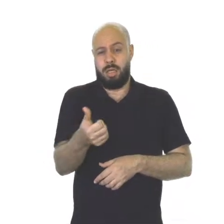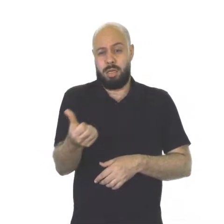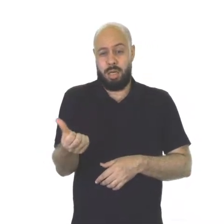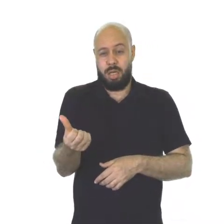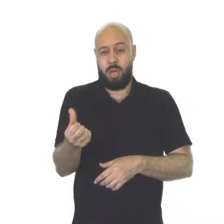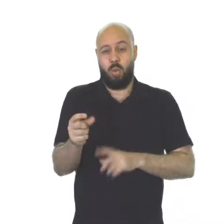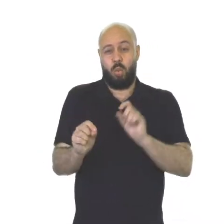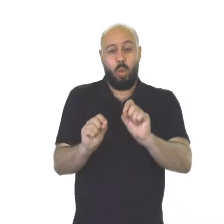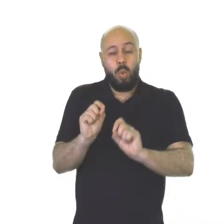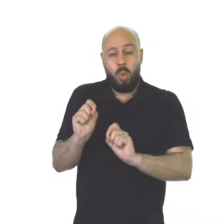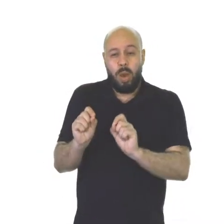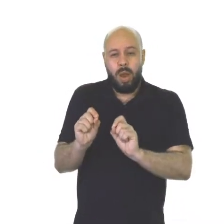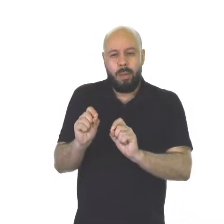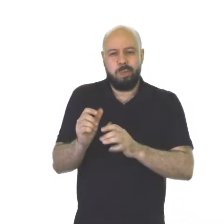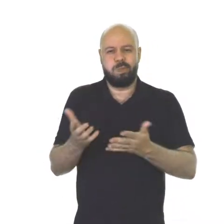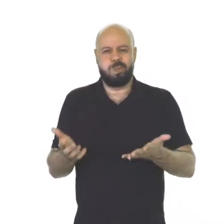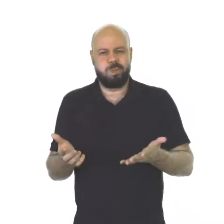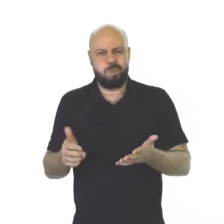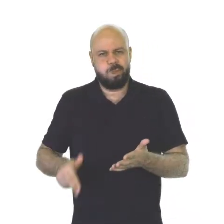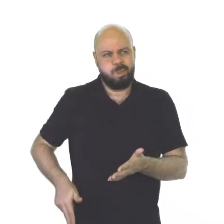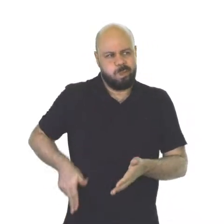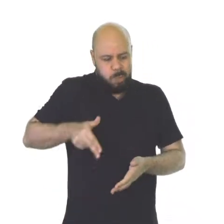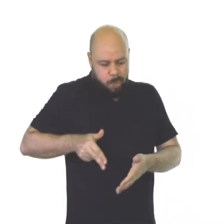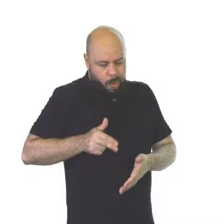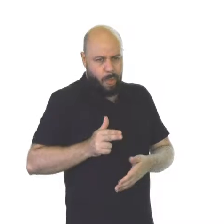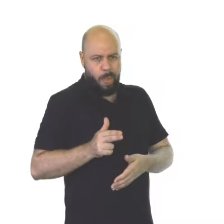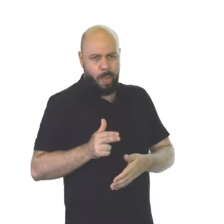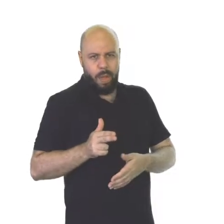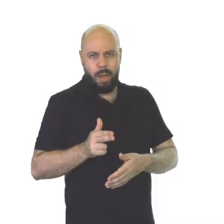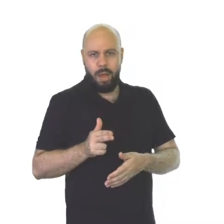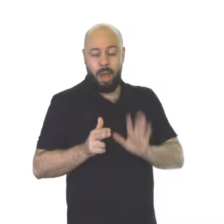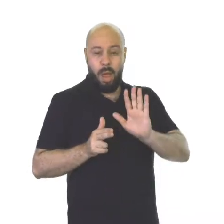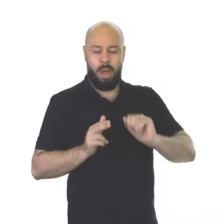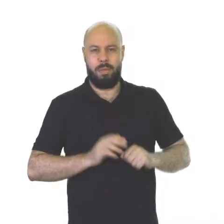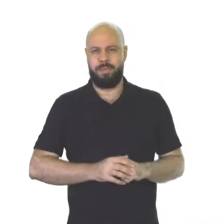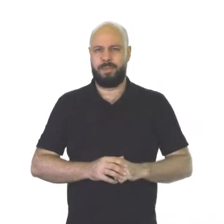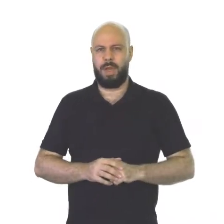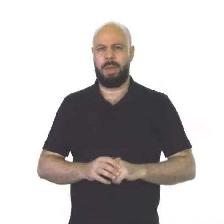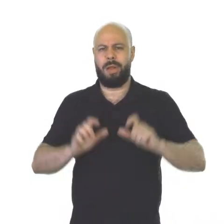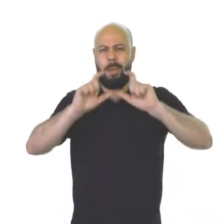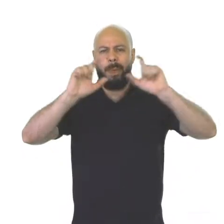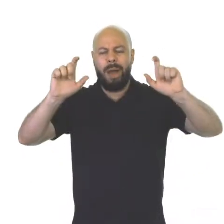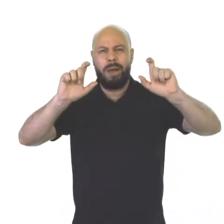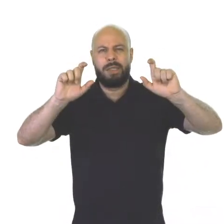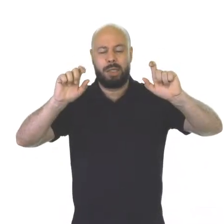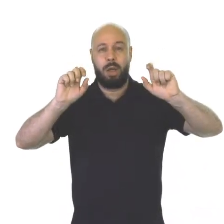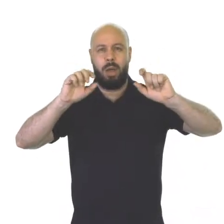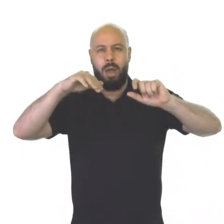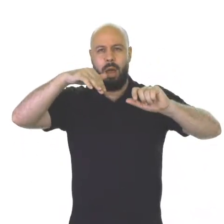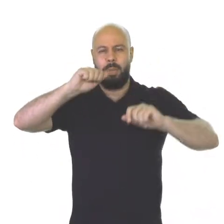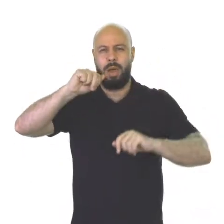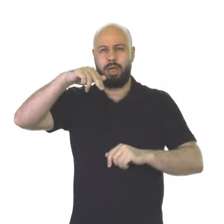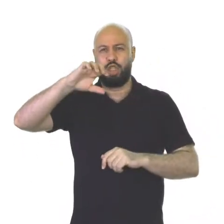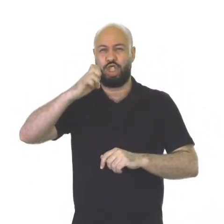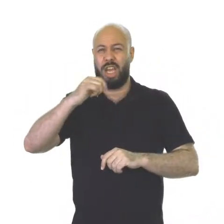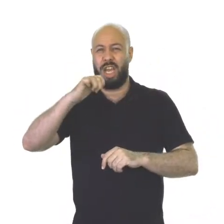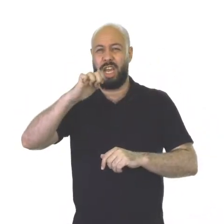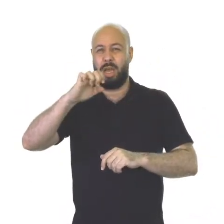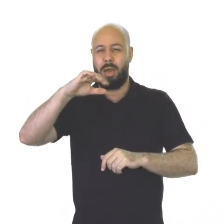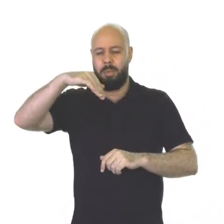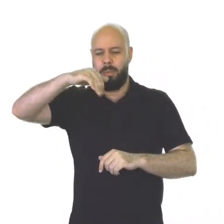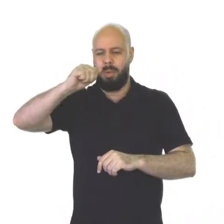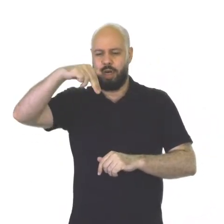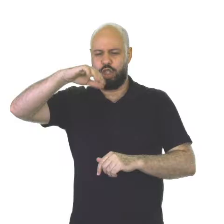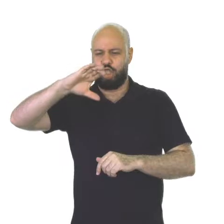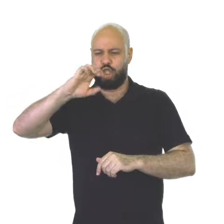up class with a shotgun. Então, a partir do meu título, a partir da manchete que foi exibida no